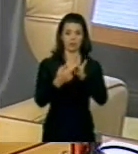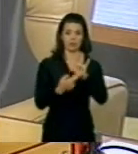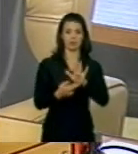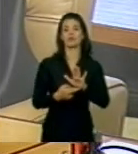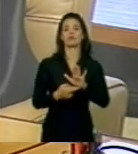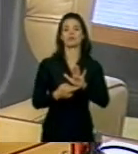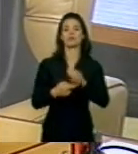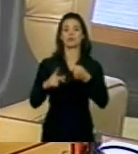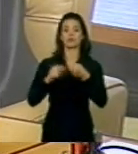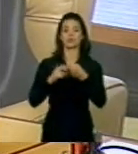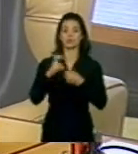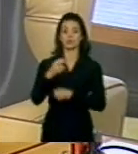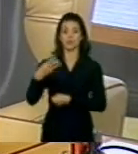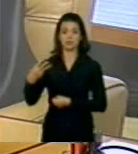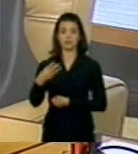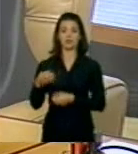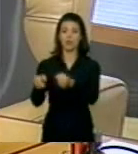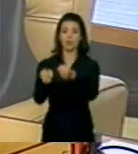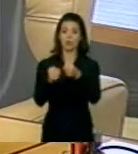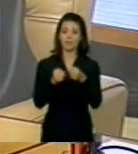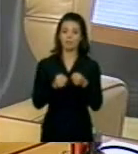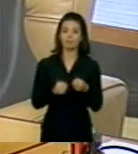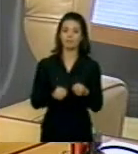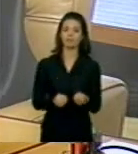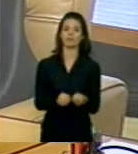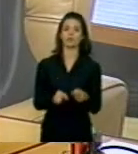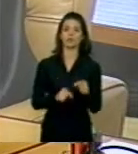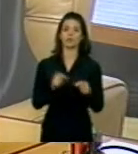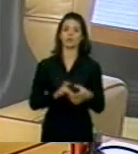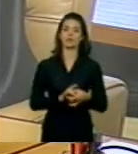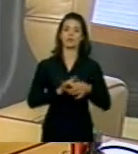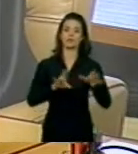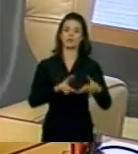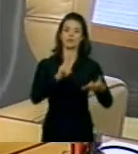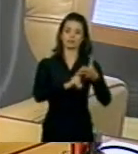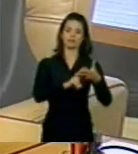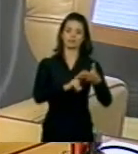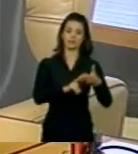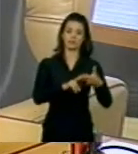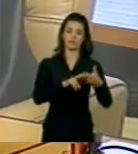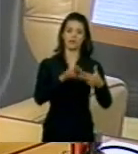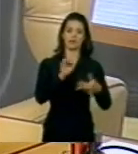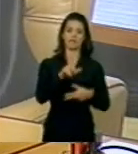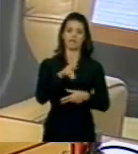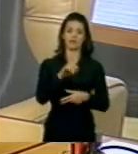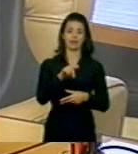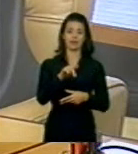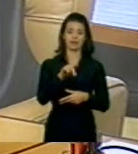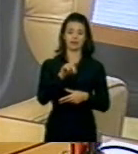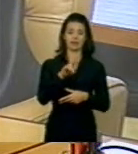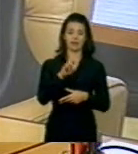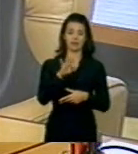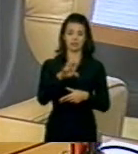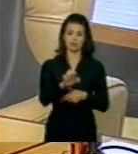do artigo 53, o poder de relaxar a prisão em flagrante, forte num juízo político. Estender